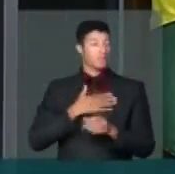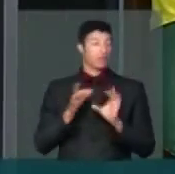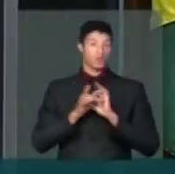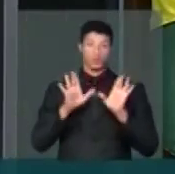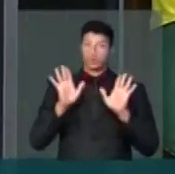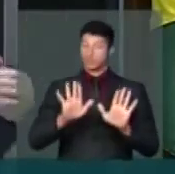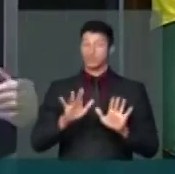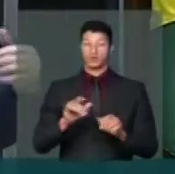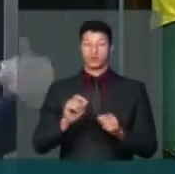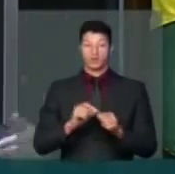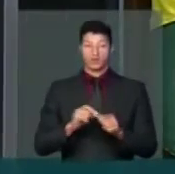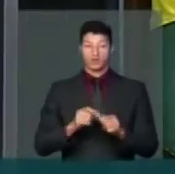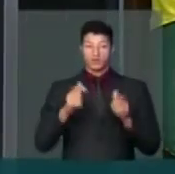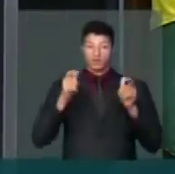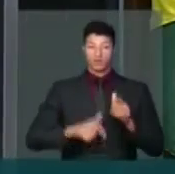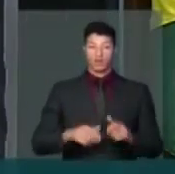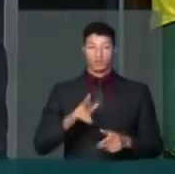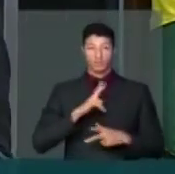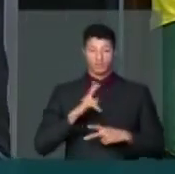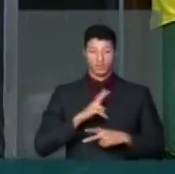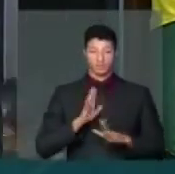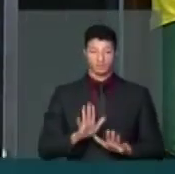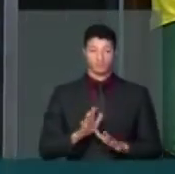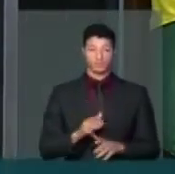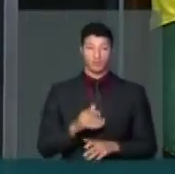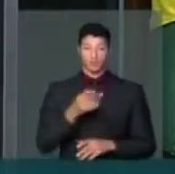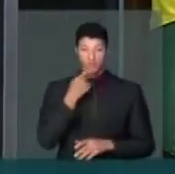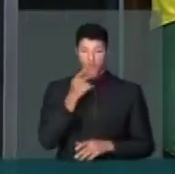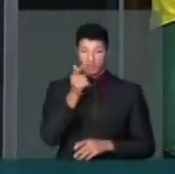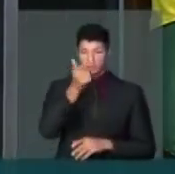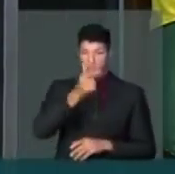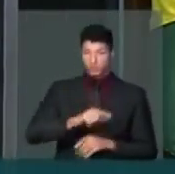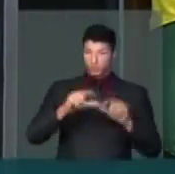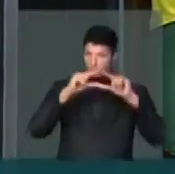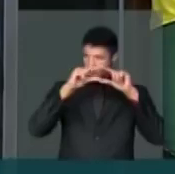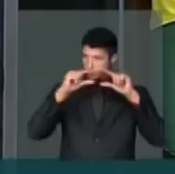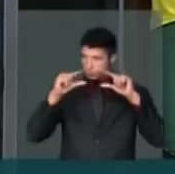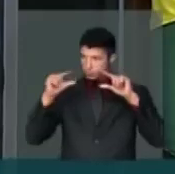minha autorização, feita num local reservado. Vou repetir a frase,